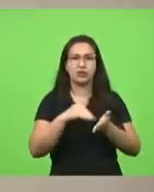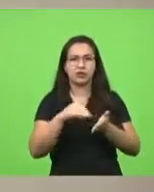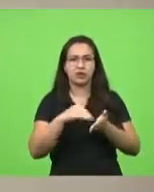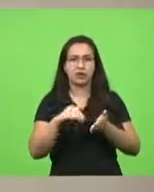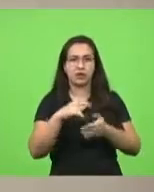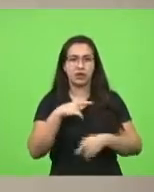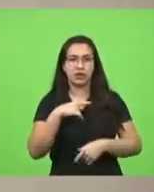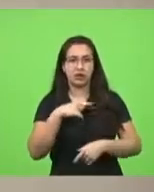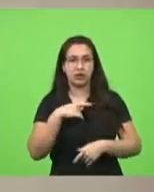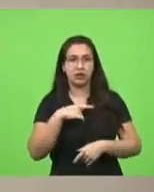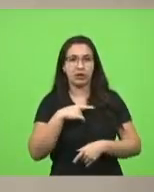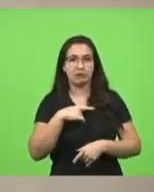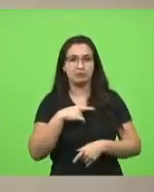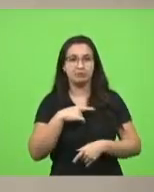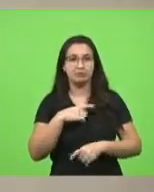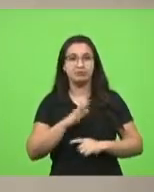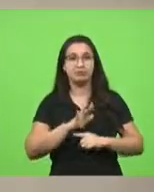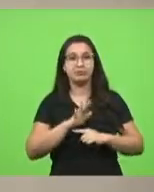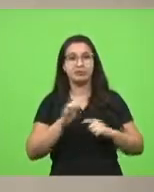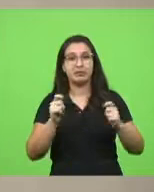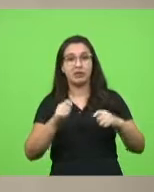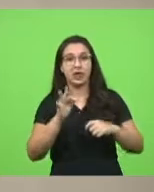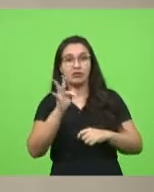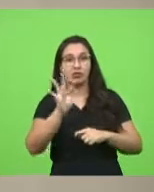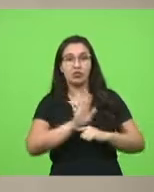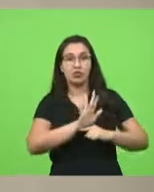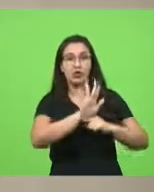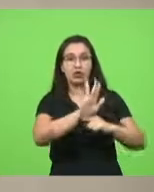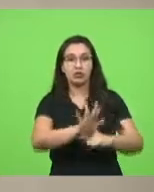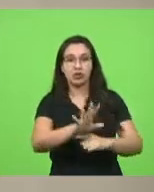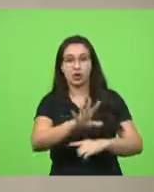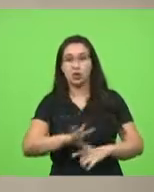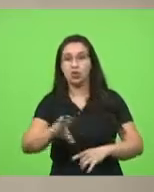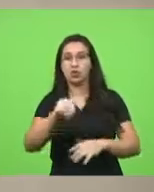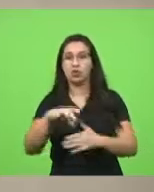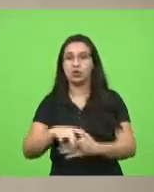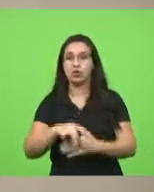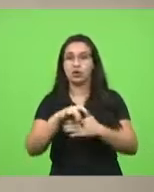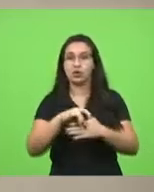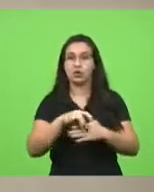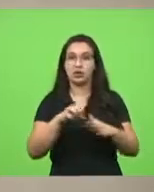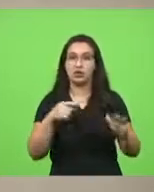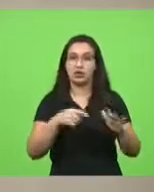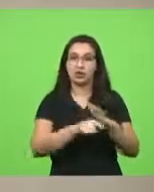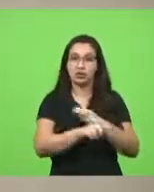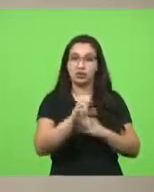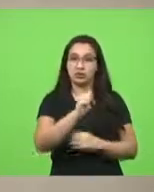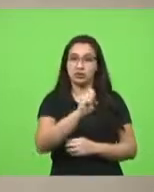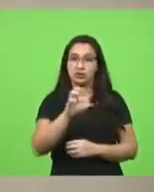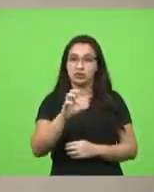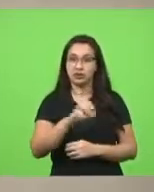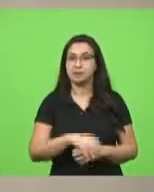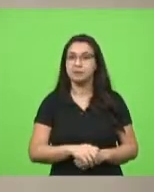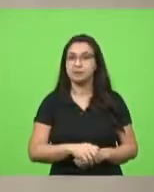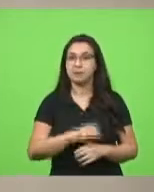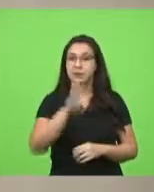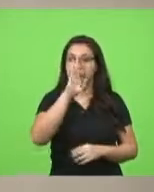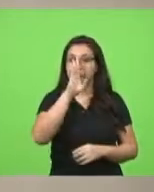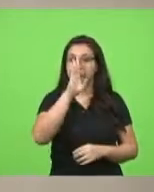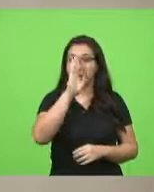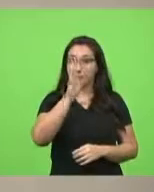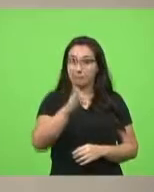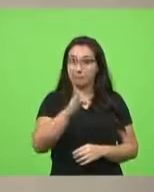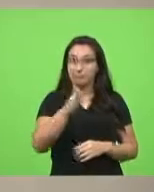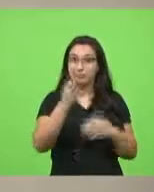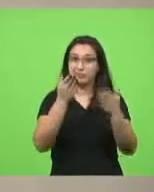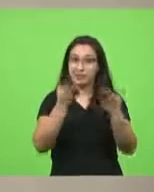gente possa fazer as orientações aí a todas as nossas lideranças, né, do interior do estado de Santa Catarina, principalmente aqueles que são diretamente